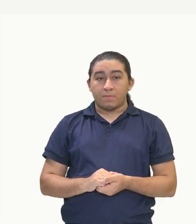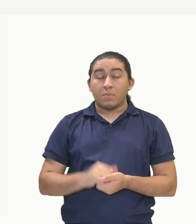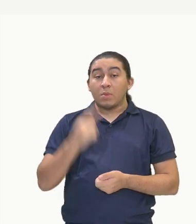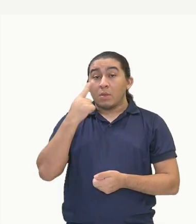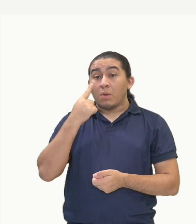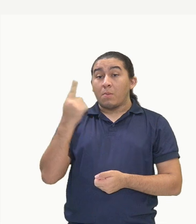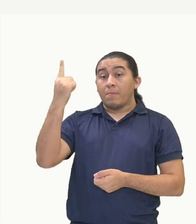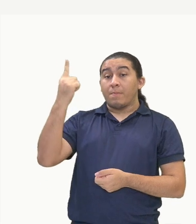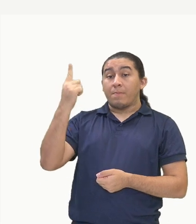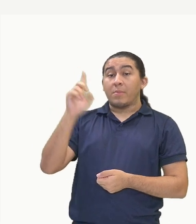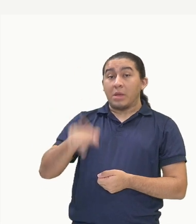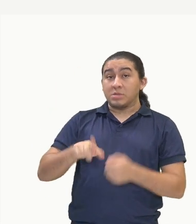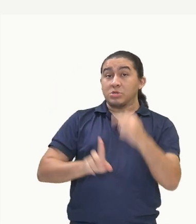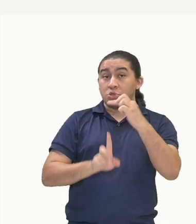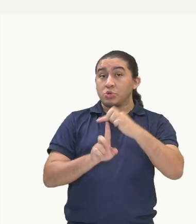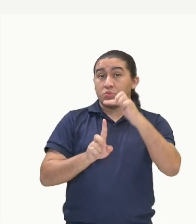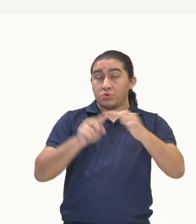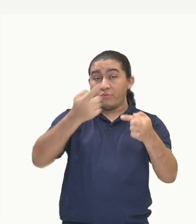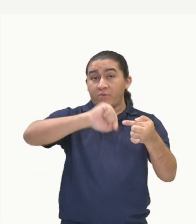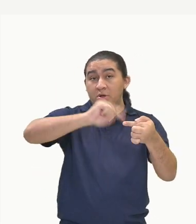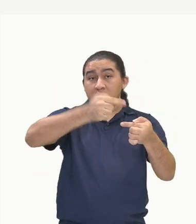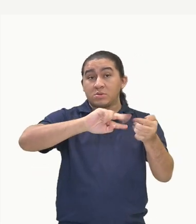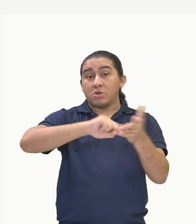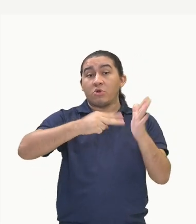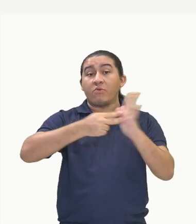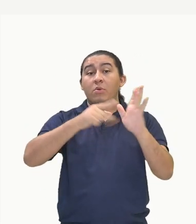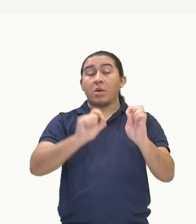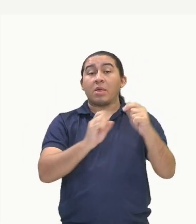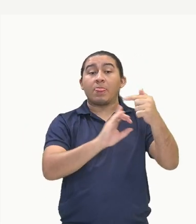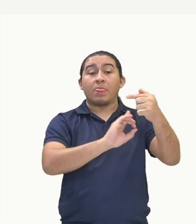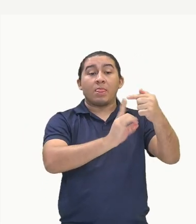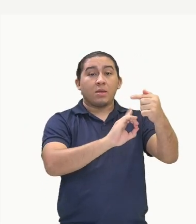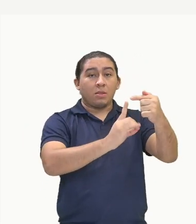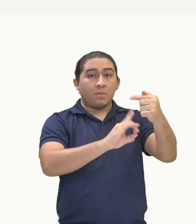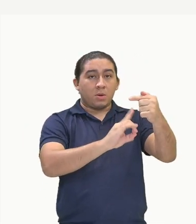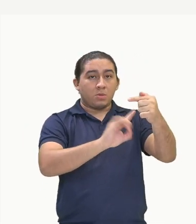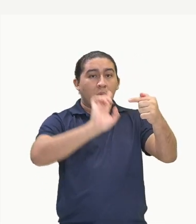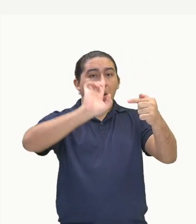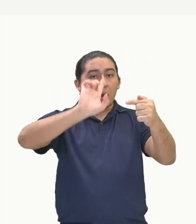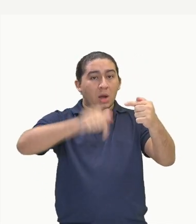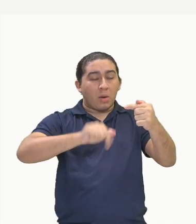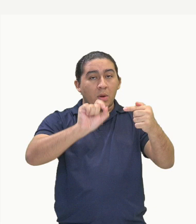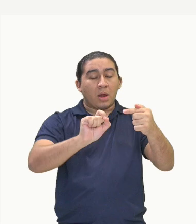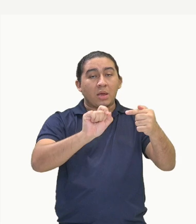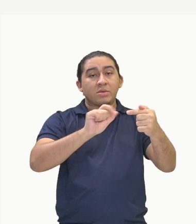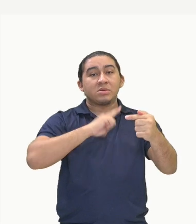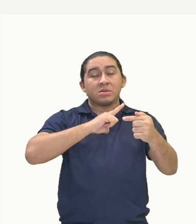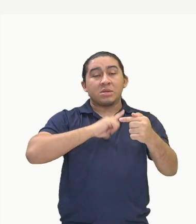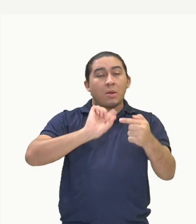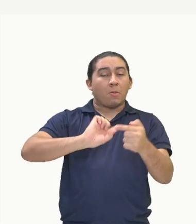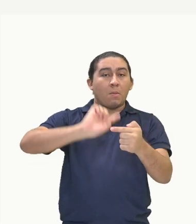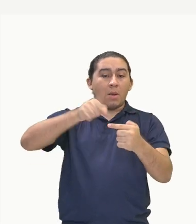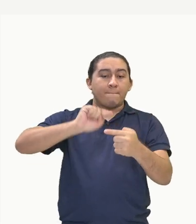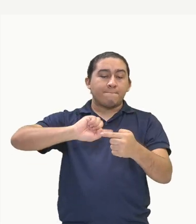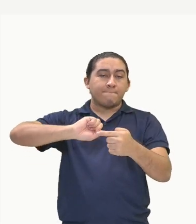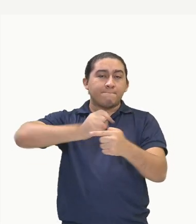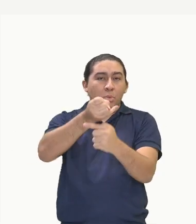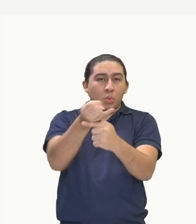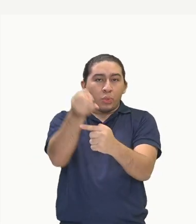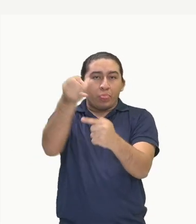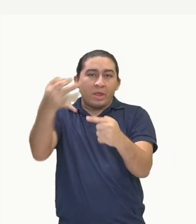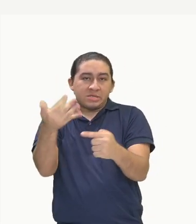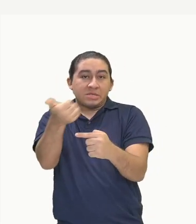é toda a fração em que o denominador é uma potência de 10 com expoente natural, tá? Ou seja, pode